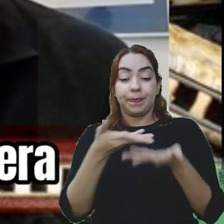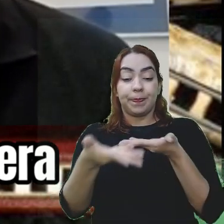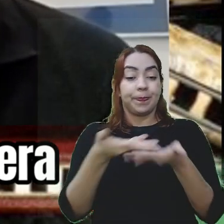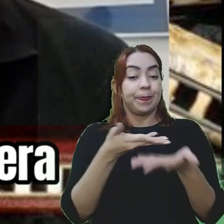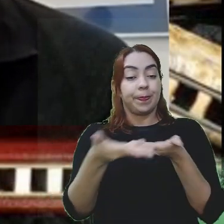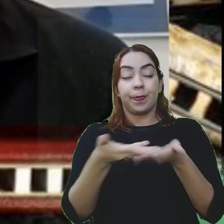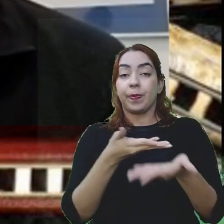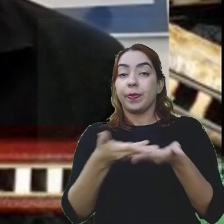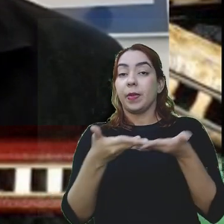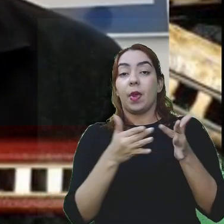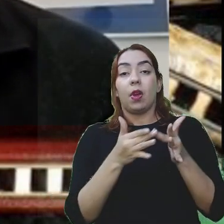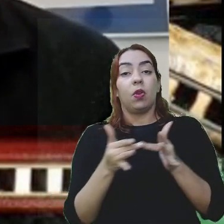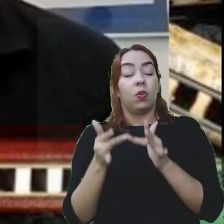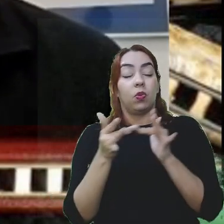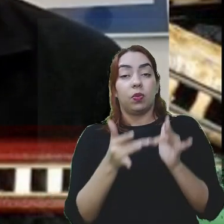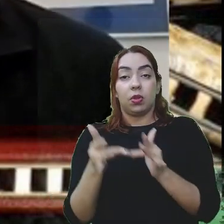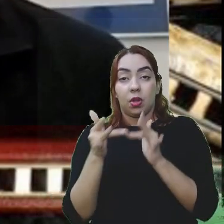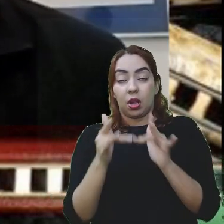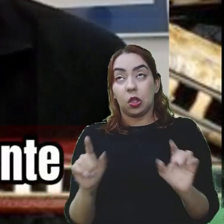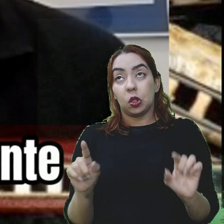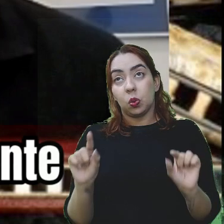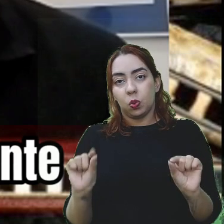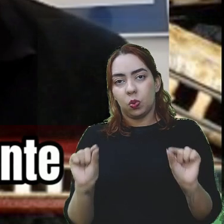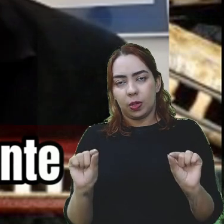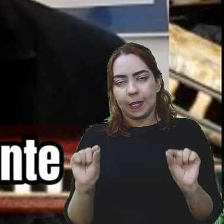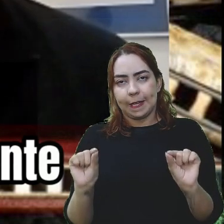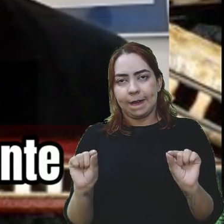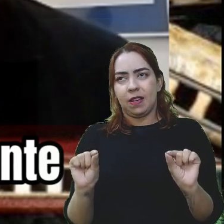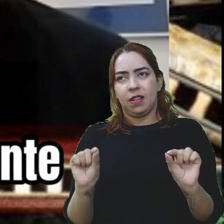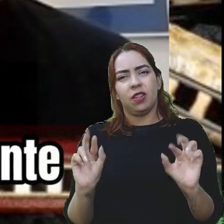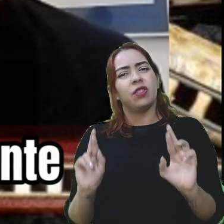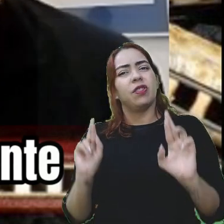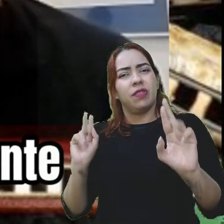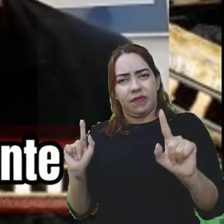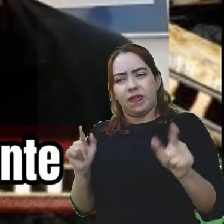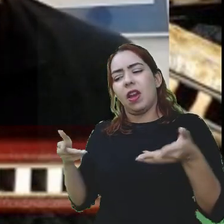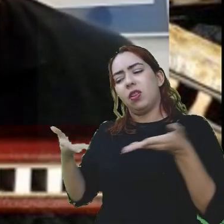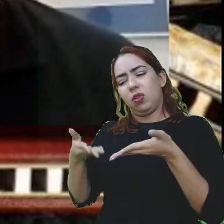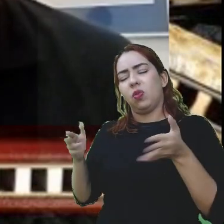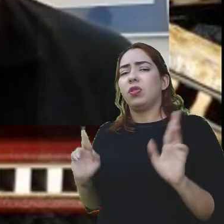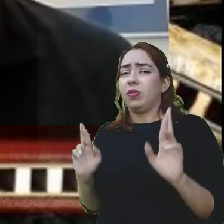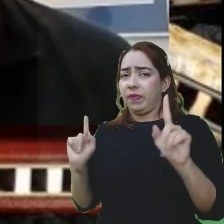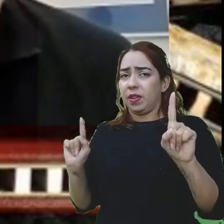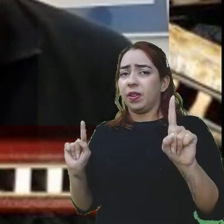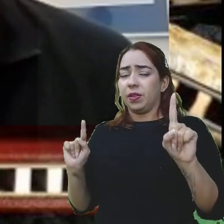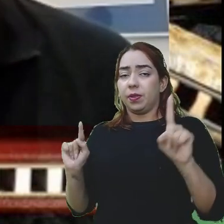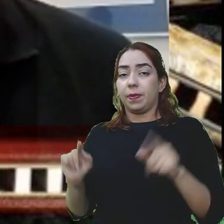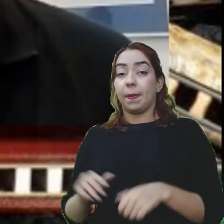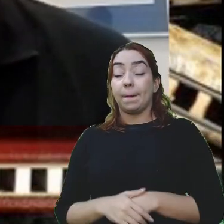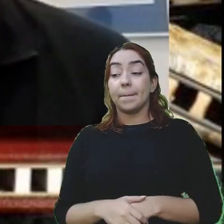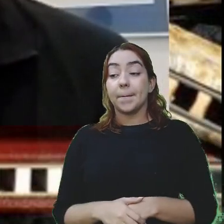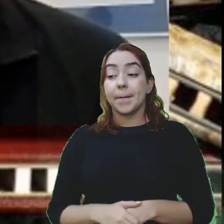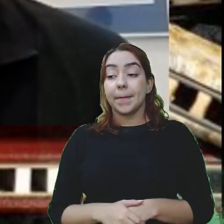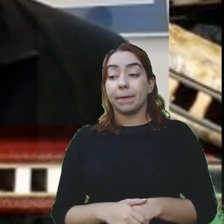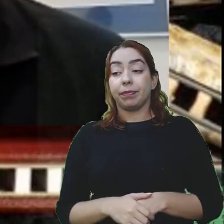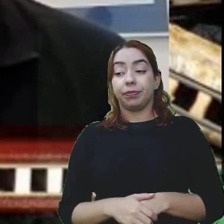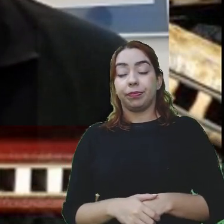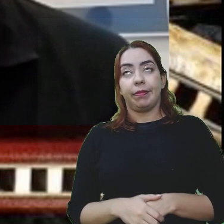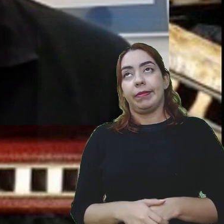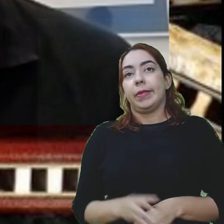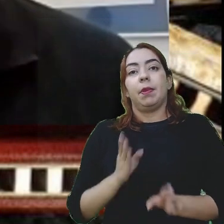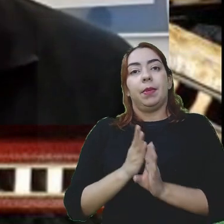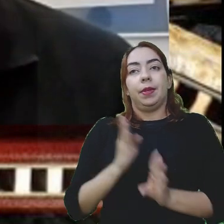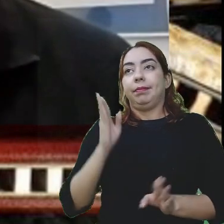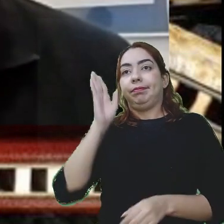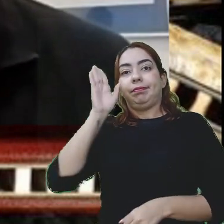contato entre a gente não era um contato muito. Não é como é hoje, era um contato diferente. Por tudo, pela época, pelos